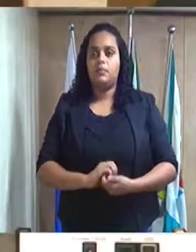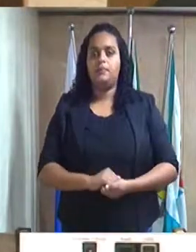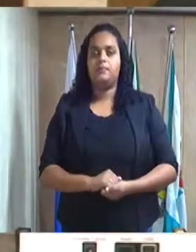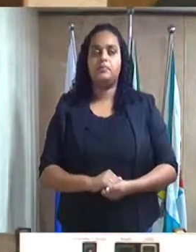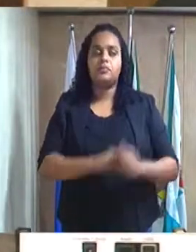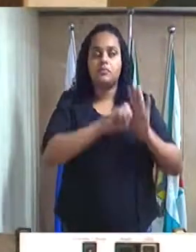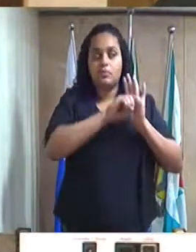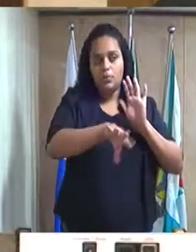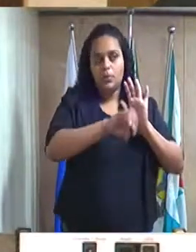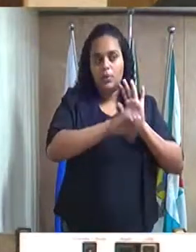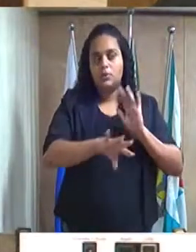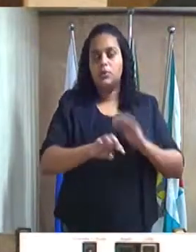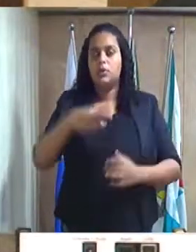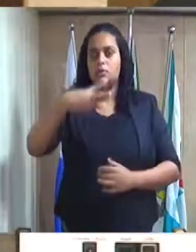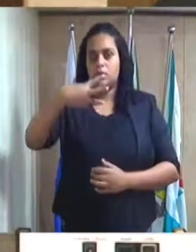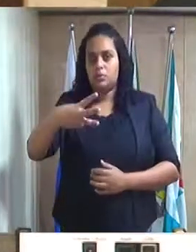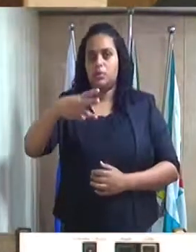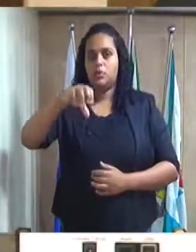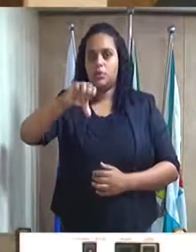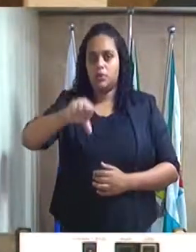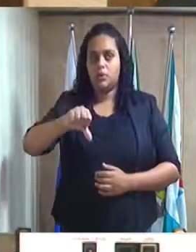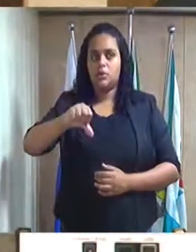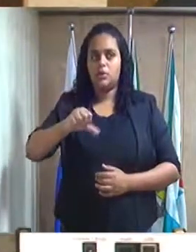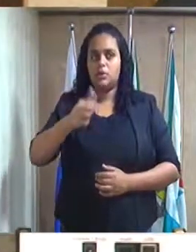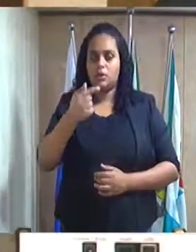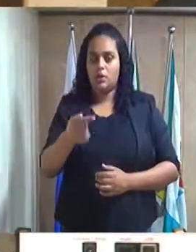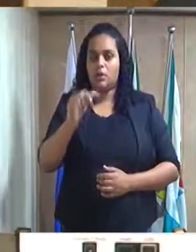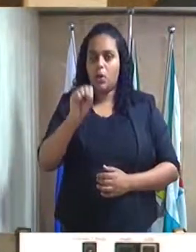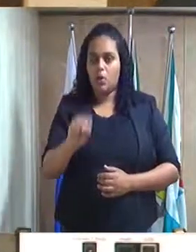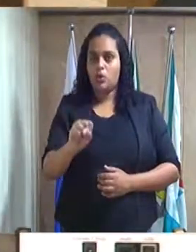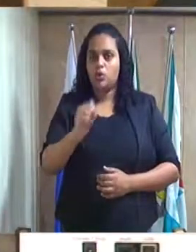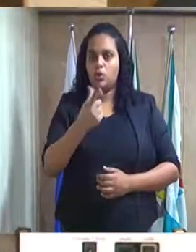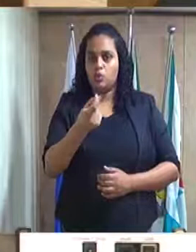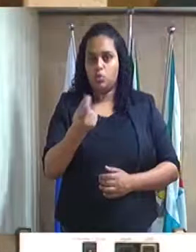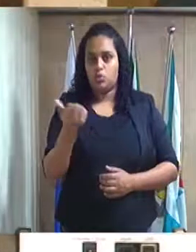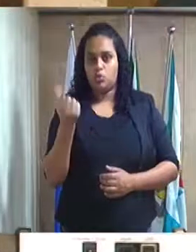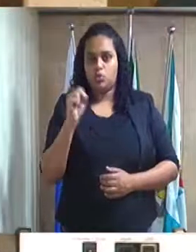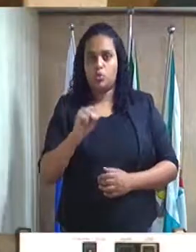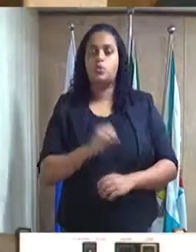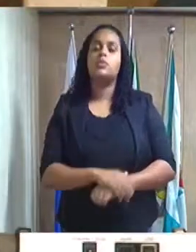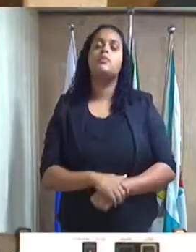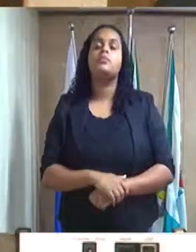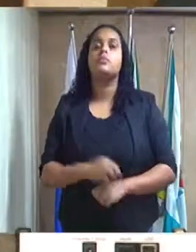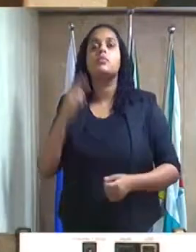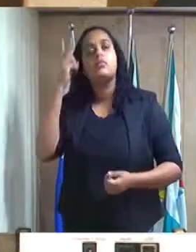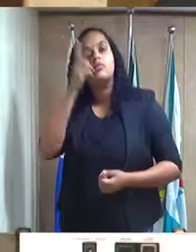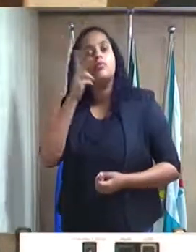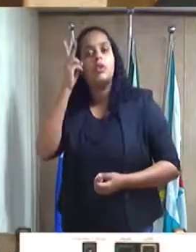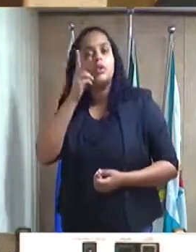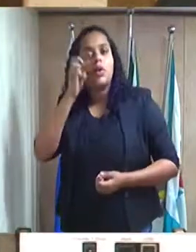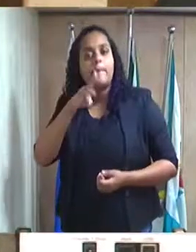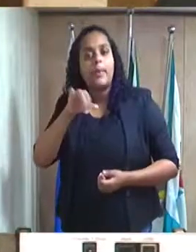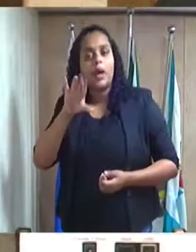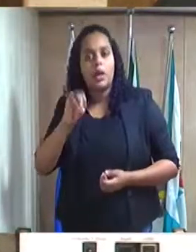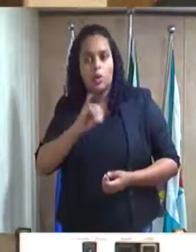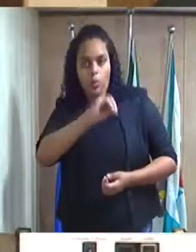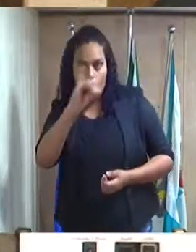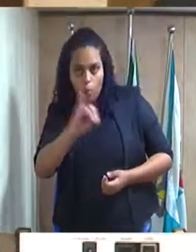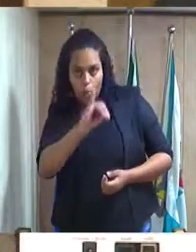Indicação número 3.975 de 2018. Do excelentíssimo senhor vereador Marquinhos Oi,